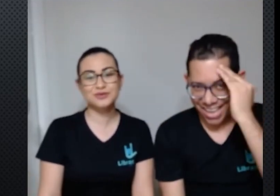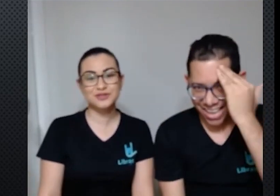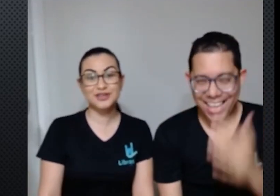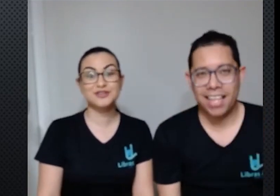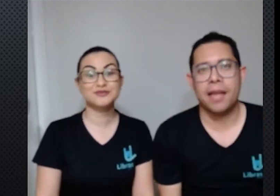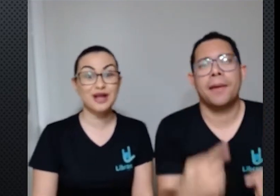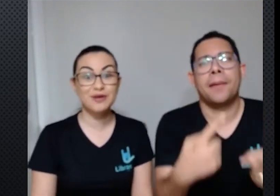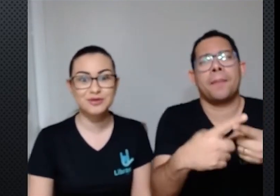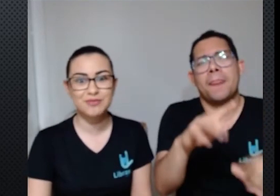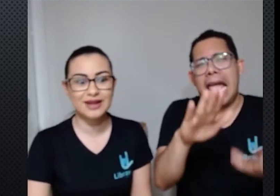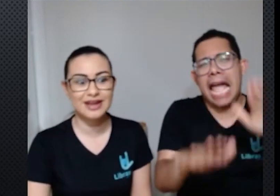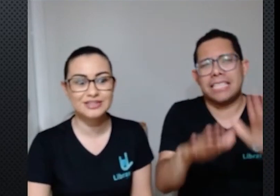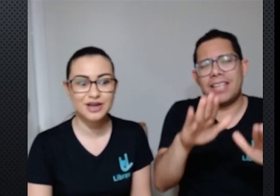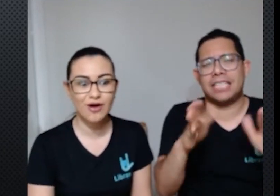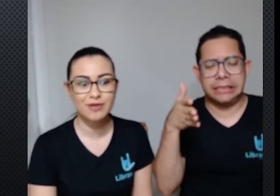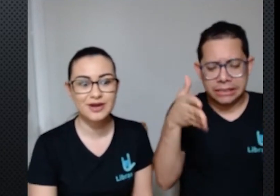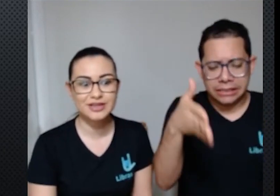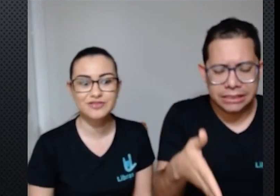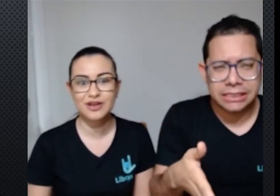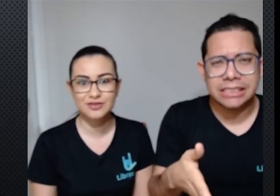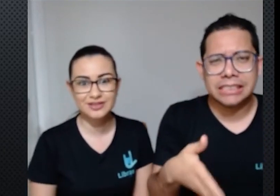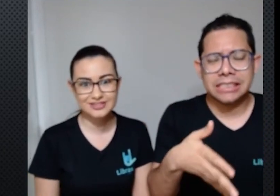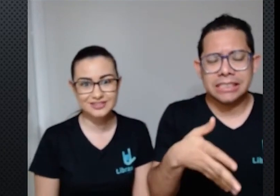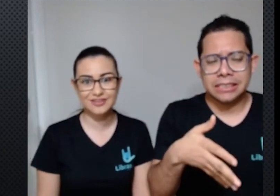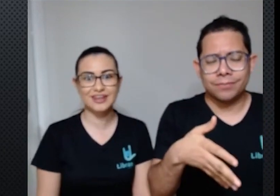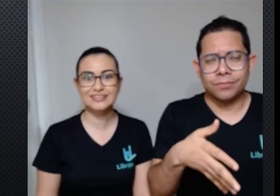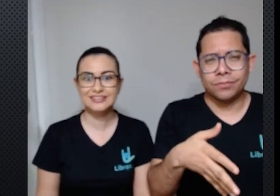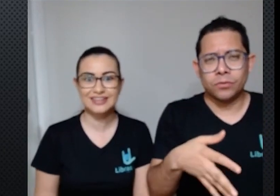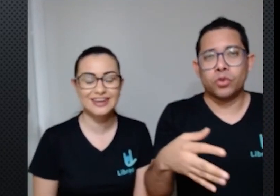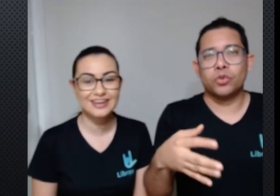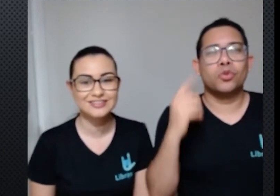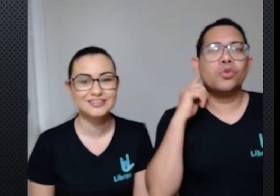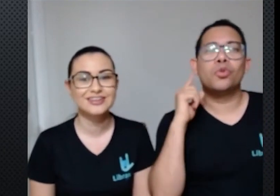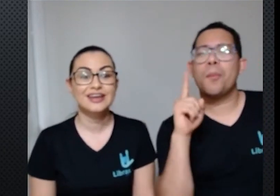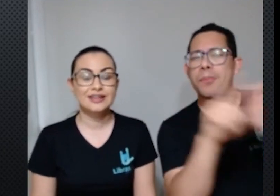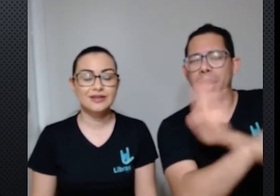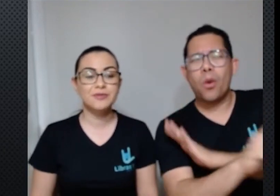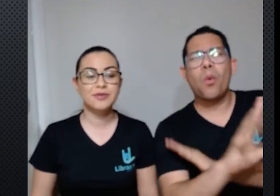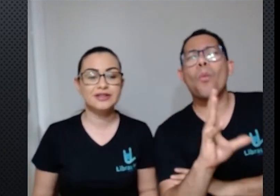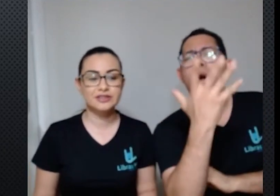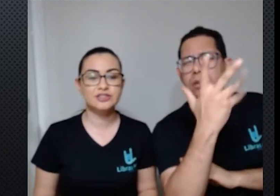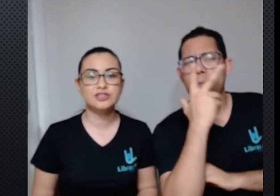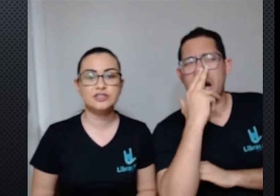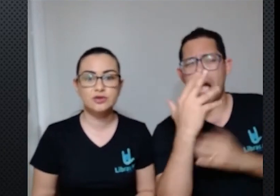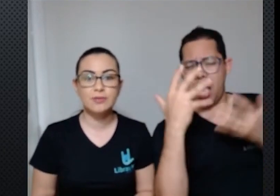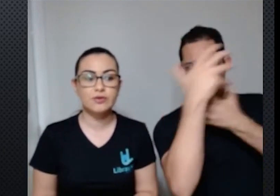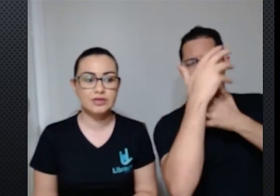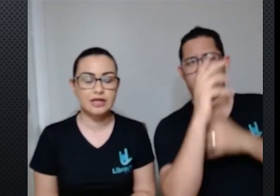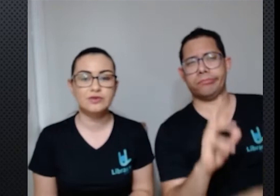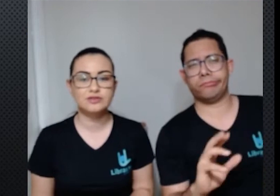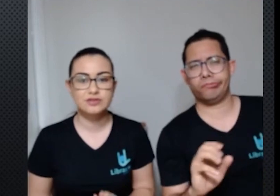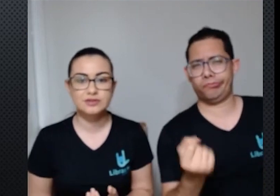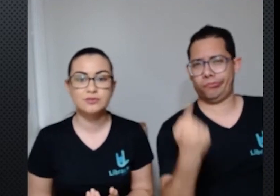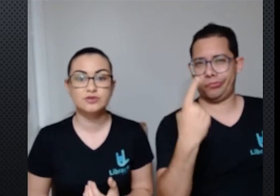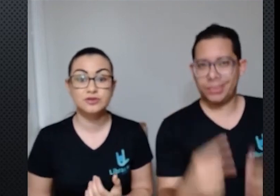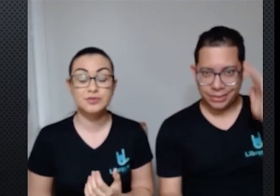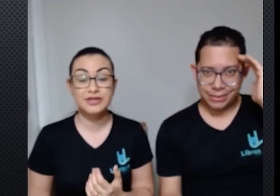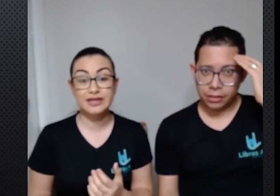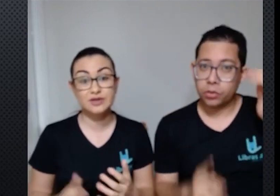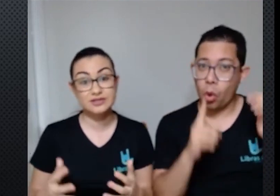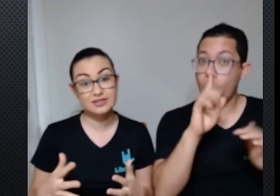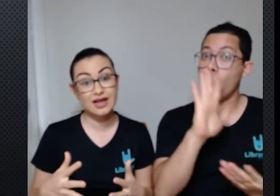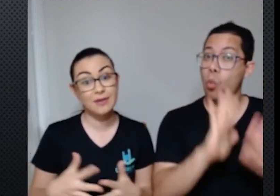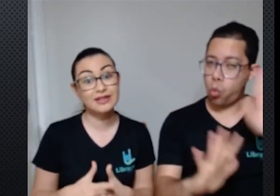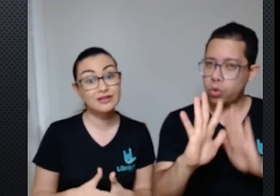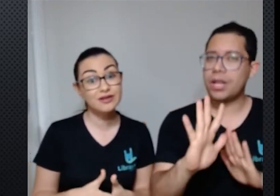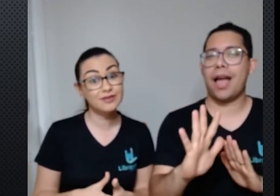chega num dia que a gente não tá muito bem, né? Eles já olham pra gente e falam: o que aconteceu, né? Você tá triste? Então é importante a gente tomar cuidado com as nossas emoções, porque